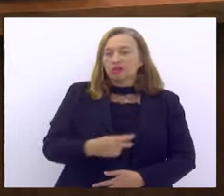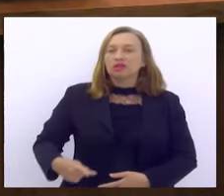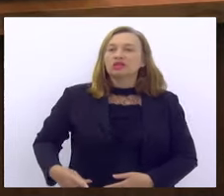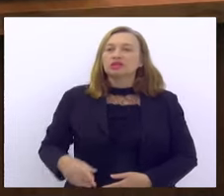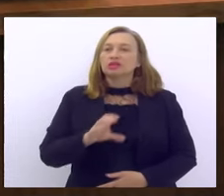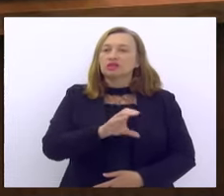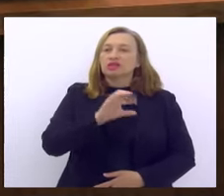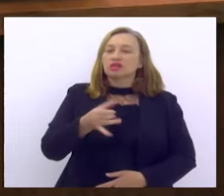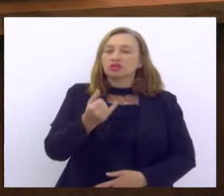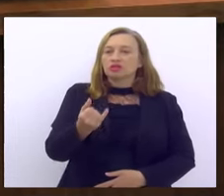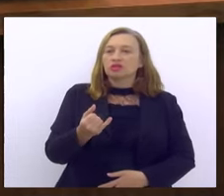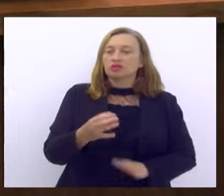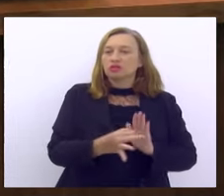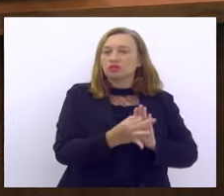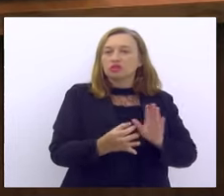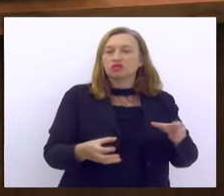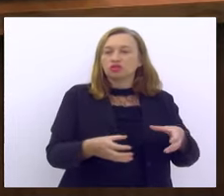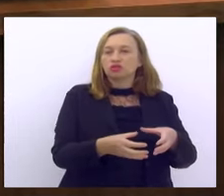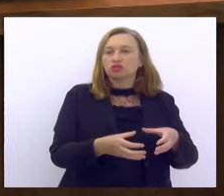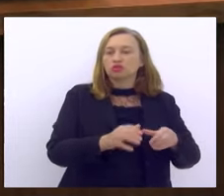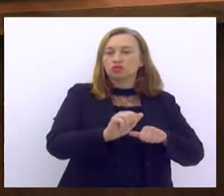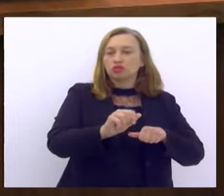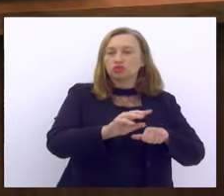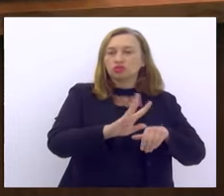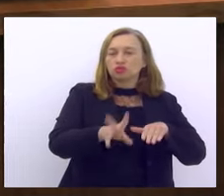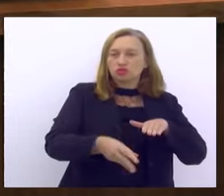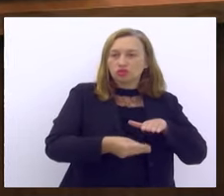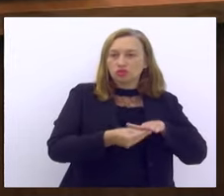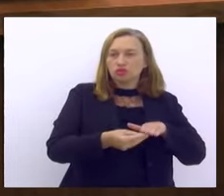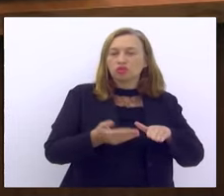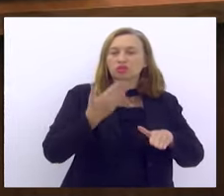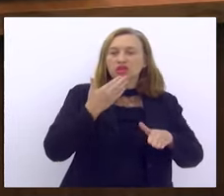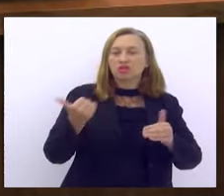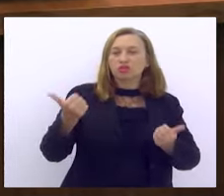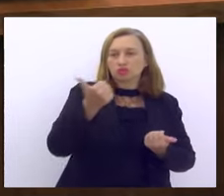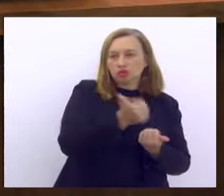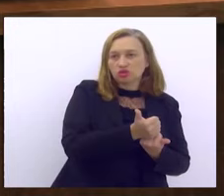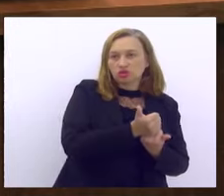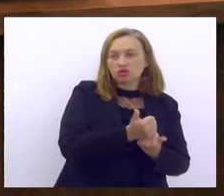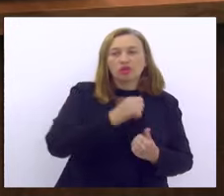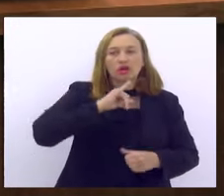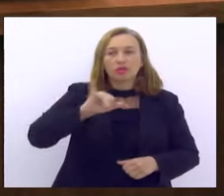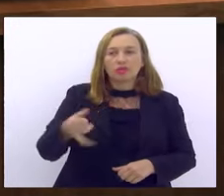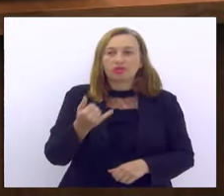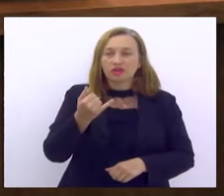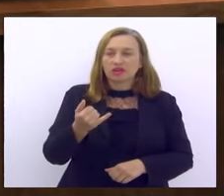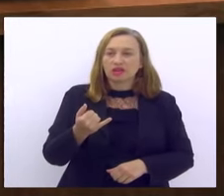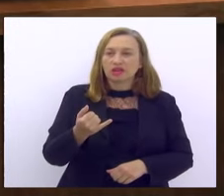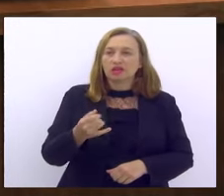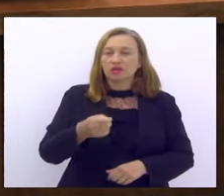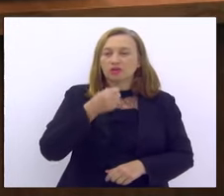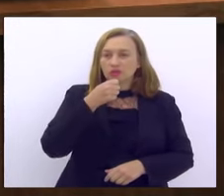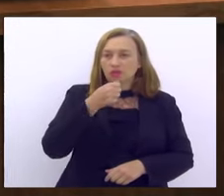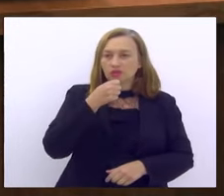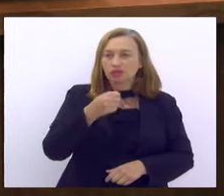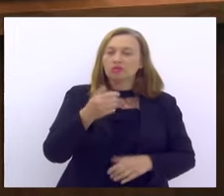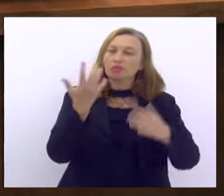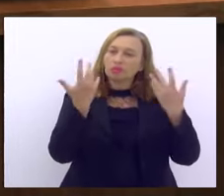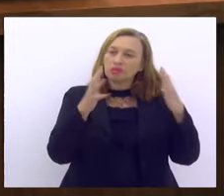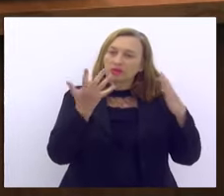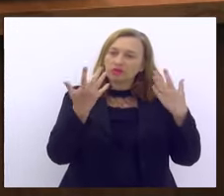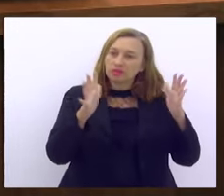é pela constitucionalidade com emendas, concluindo por substitutivo. Aproveitar minha vinda ao microfone de aparte para